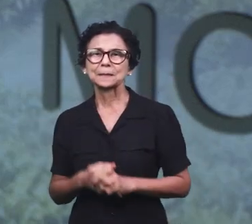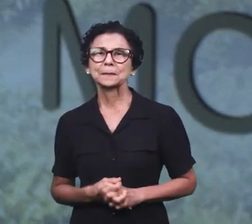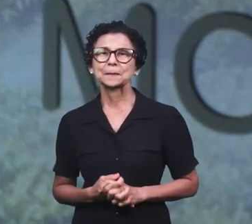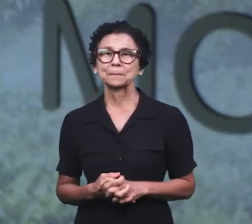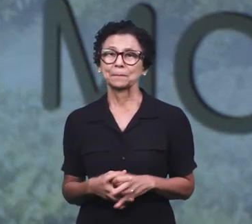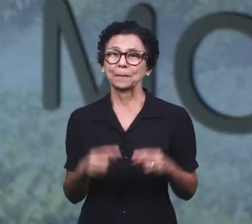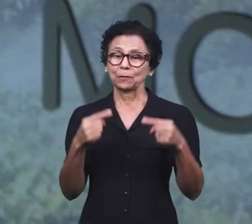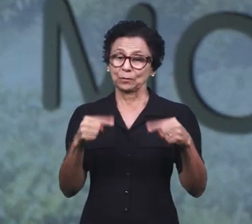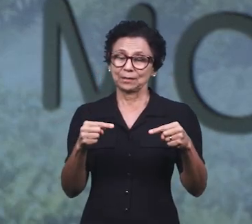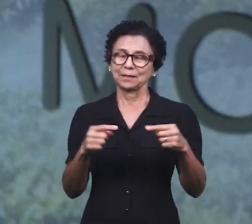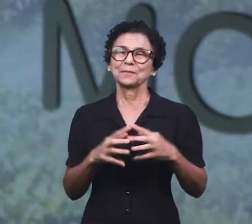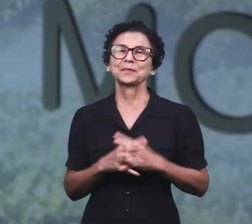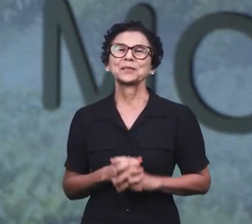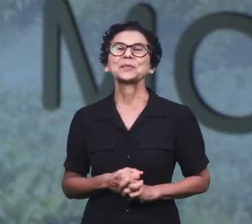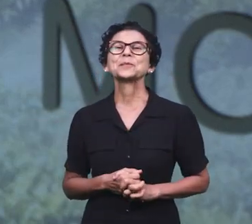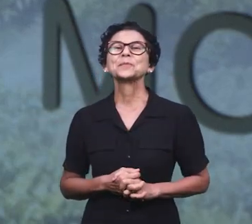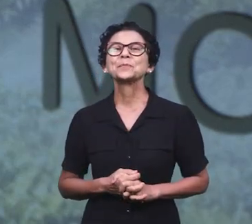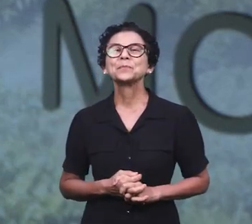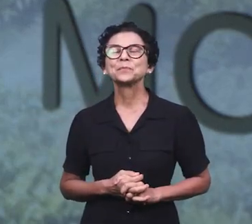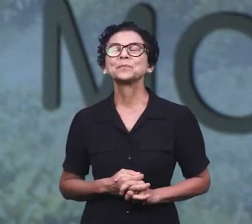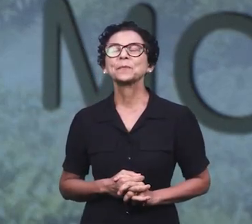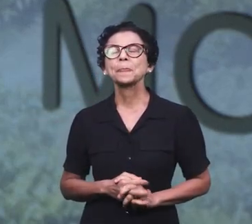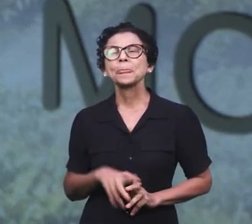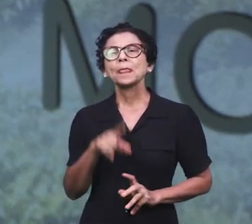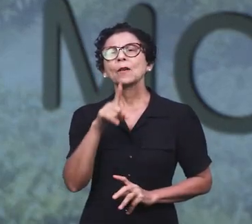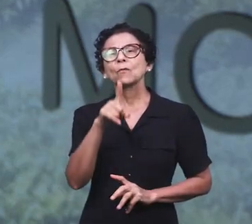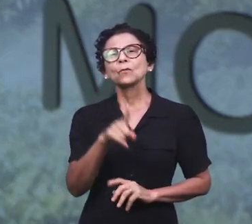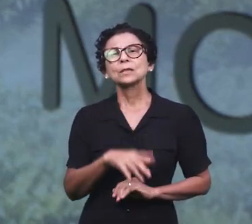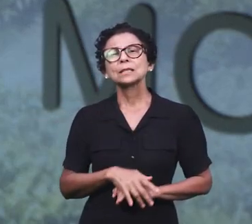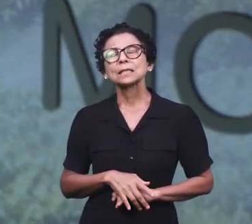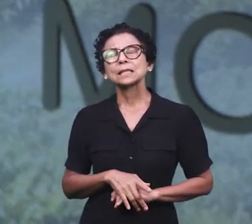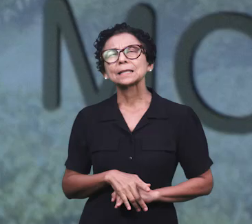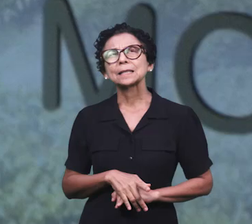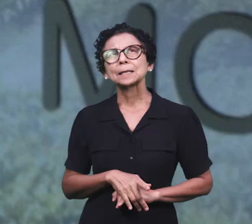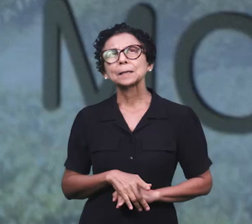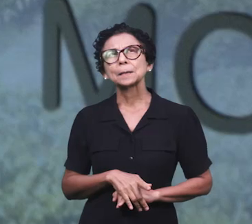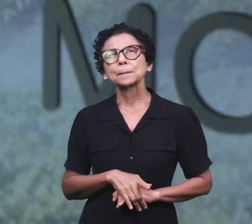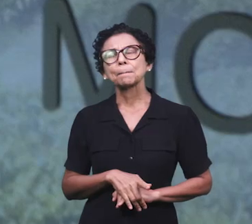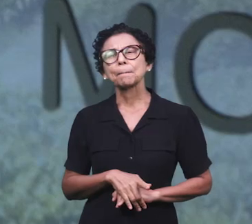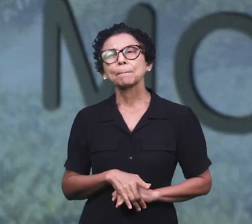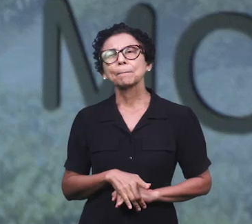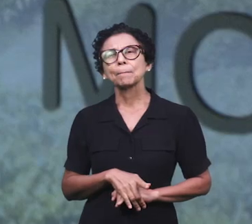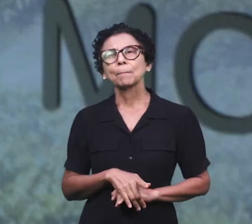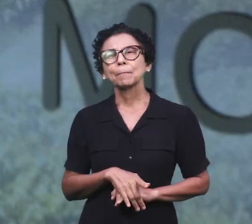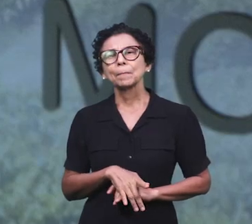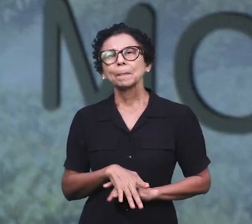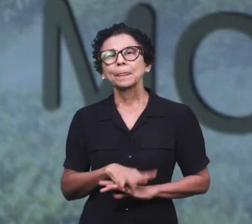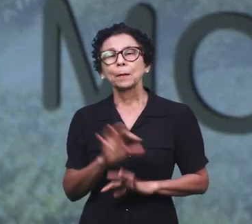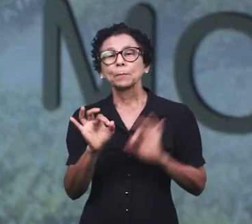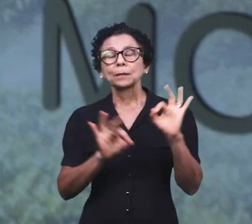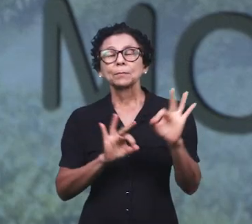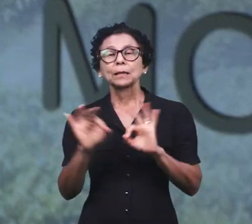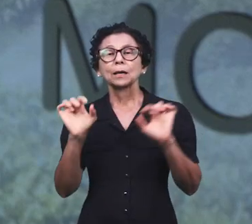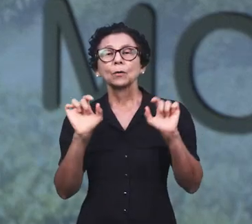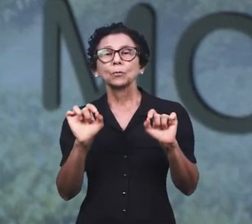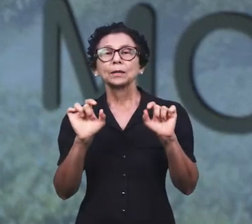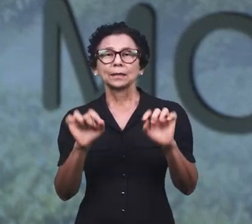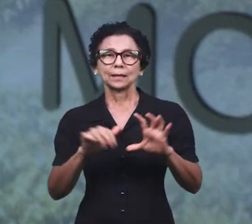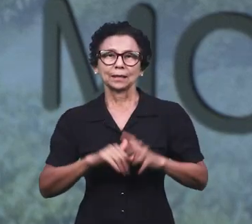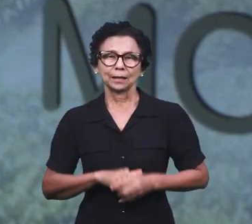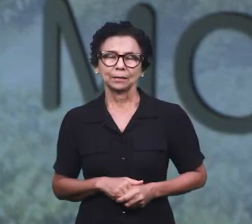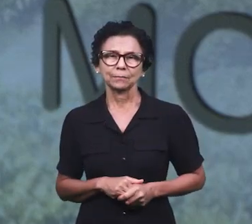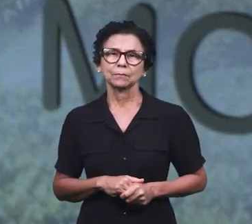um pouquinho sobre o que você quer fazer. E hoje nós temos aí muitos cursos, muitas situações, muitos